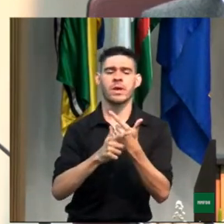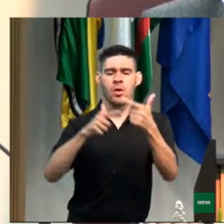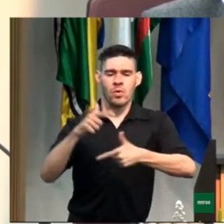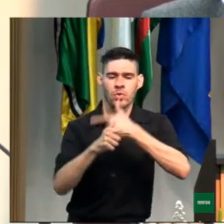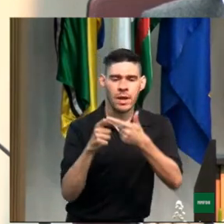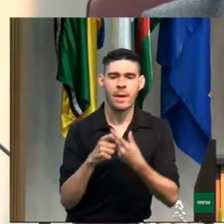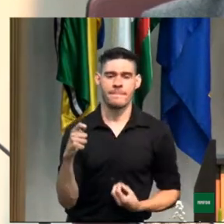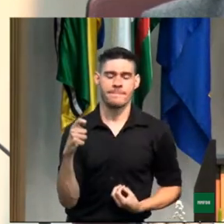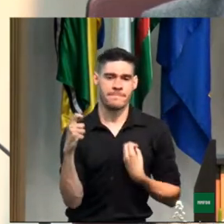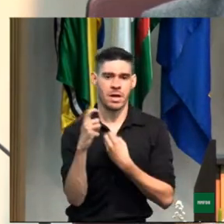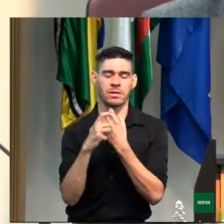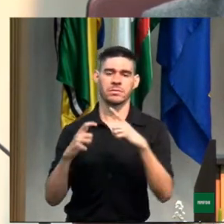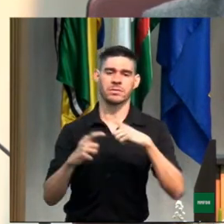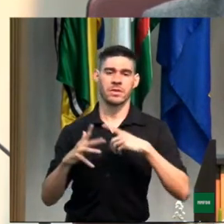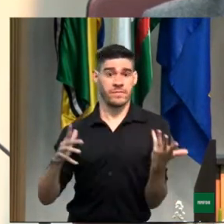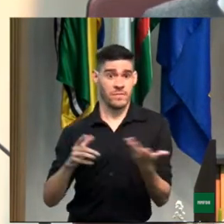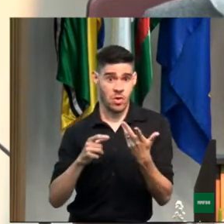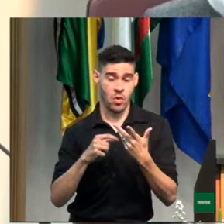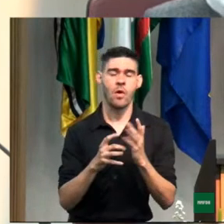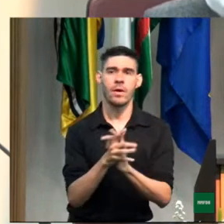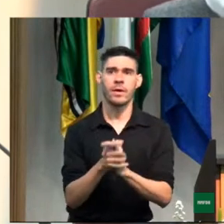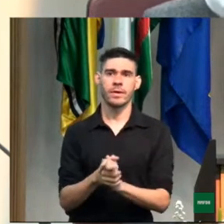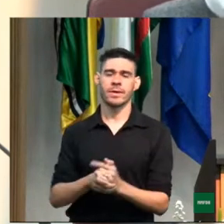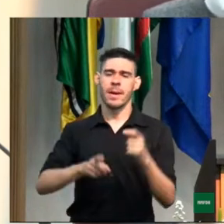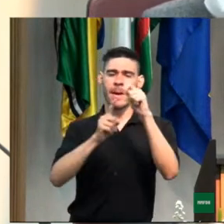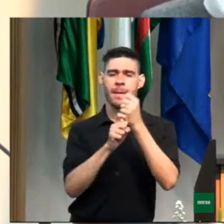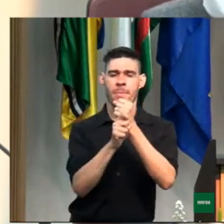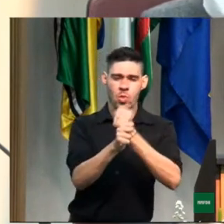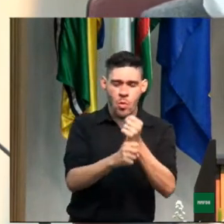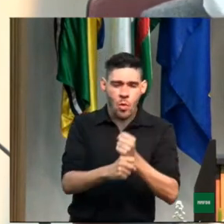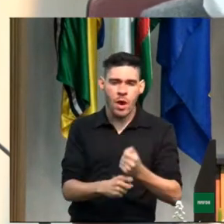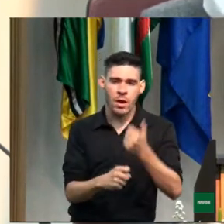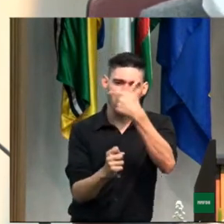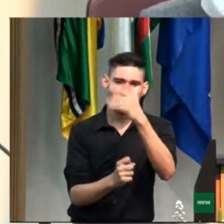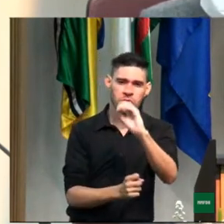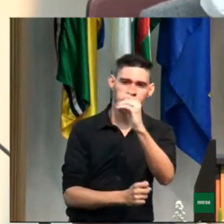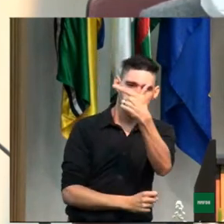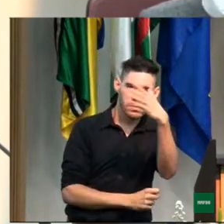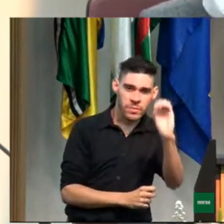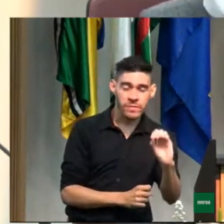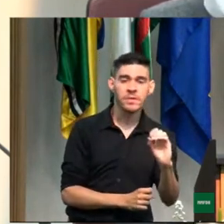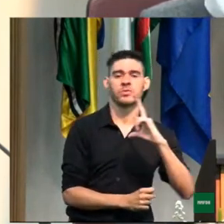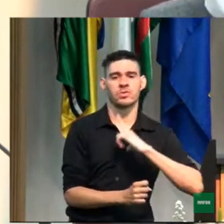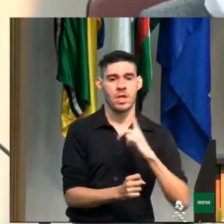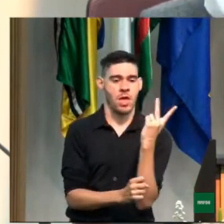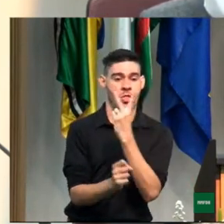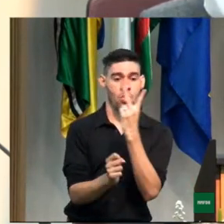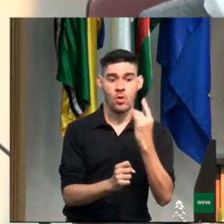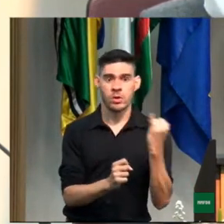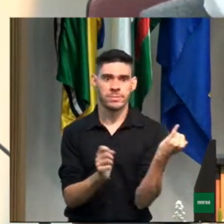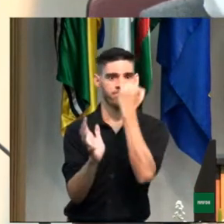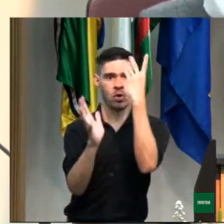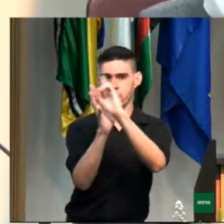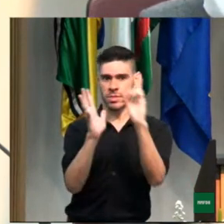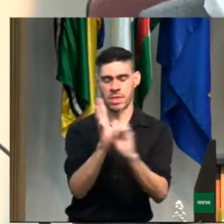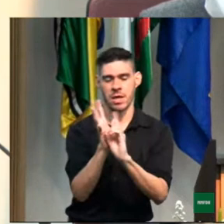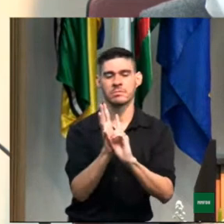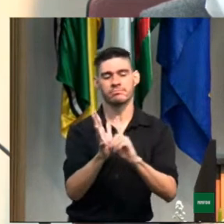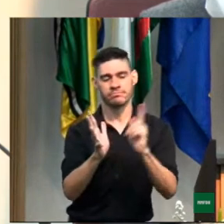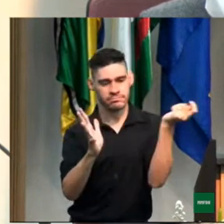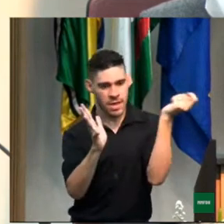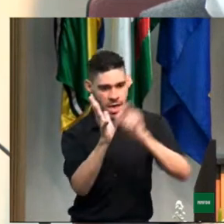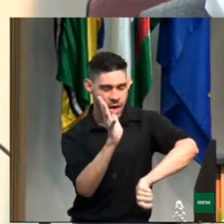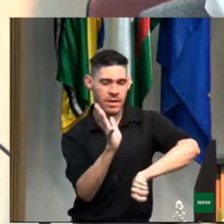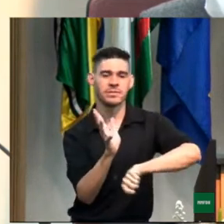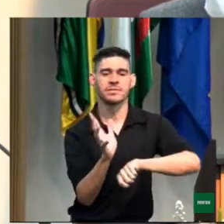agora, em 2020, dois importantes decretos que foram assinados pelo presidente,